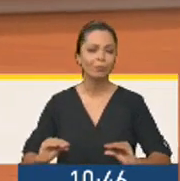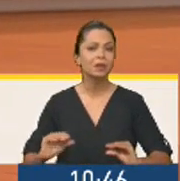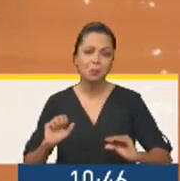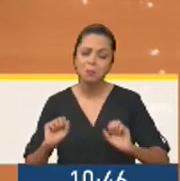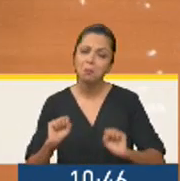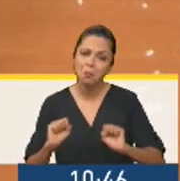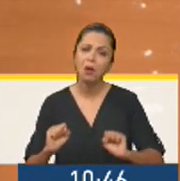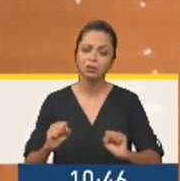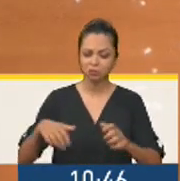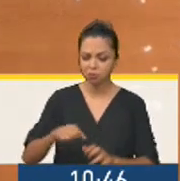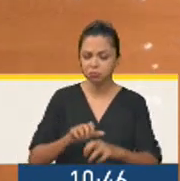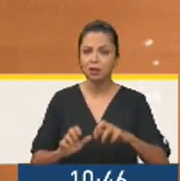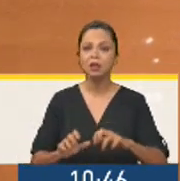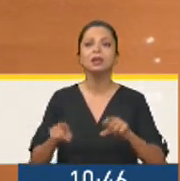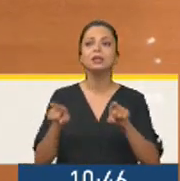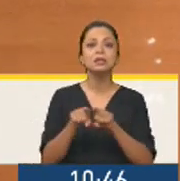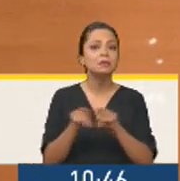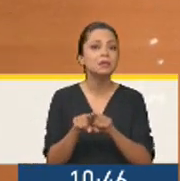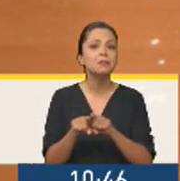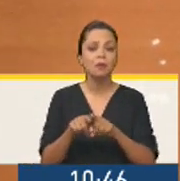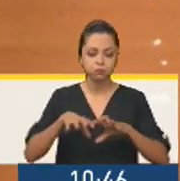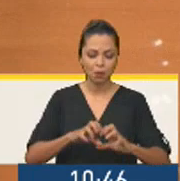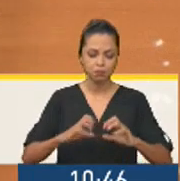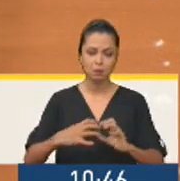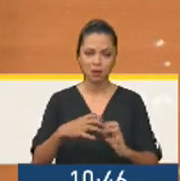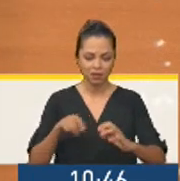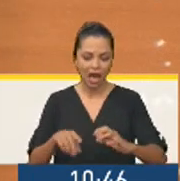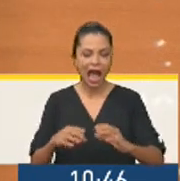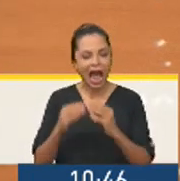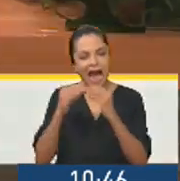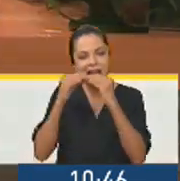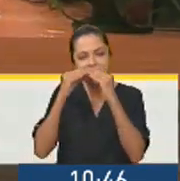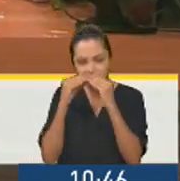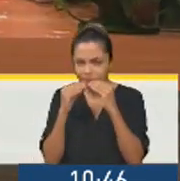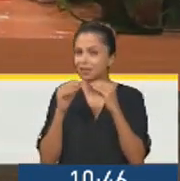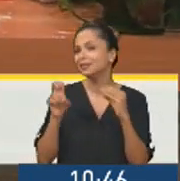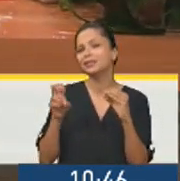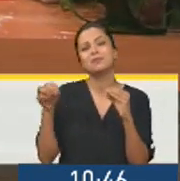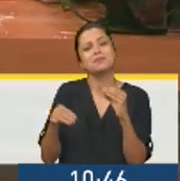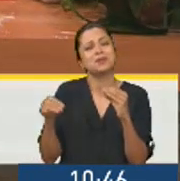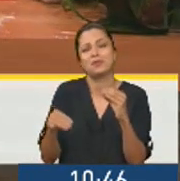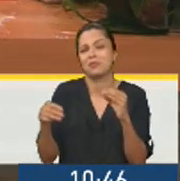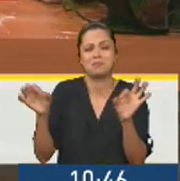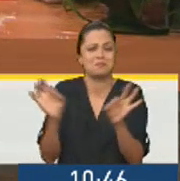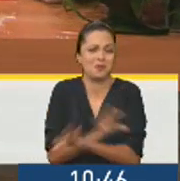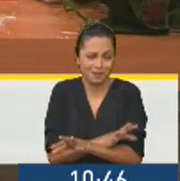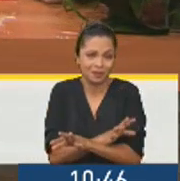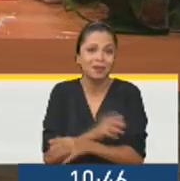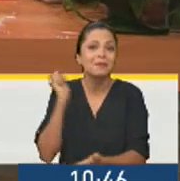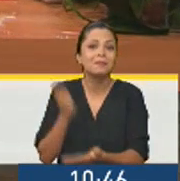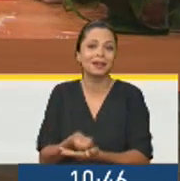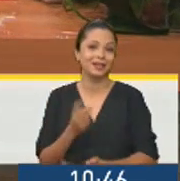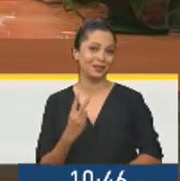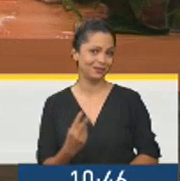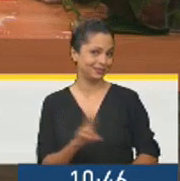sua casa um pão em menos de 5 minutos e o lanche completo custa R$ 2 aproximadamente. Pode